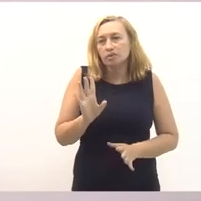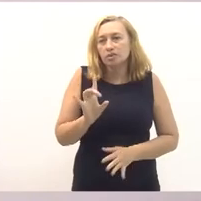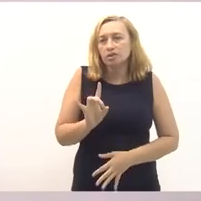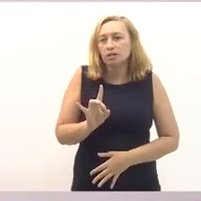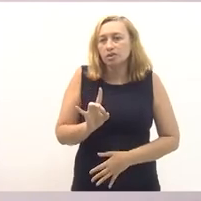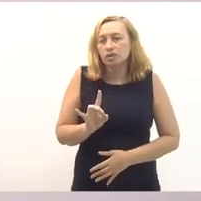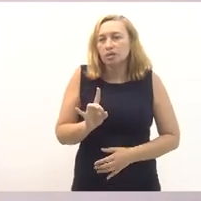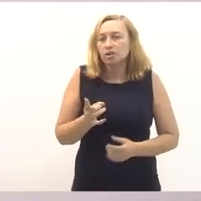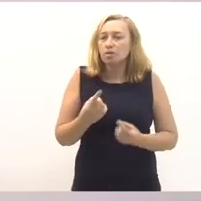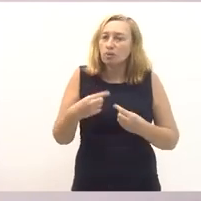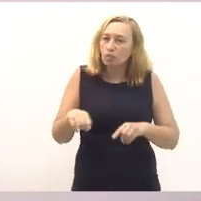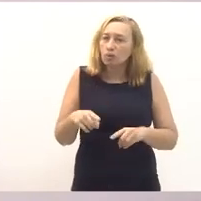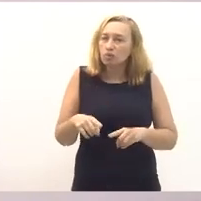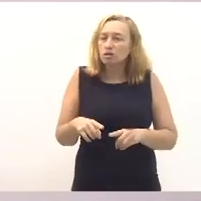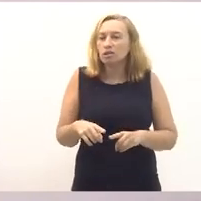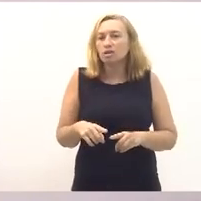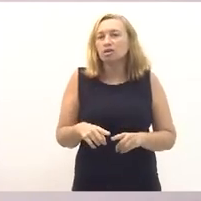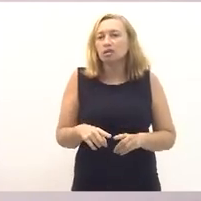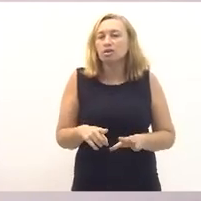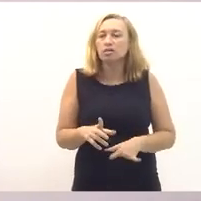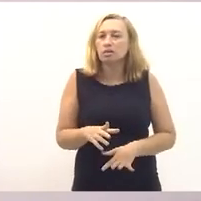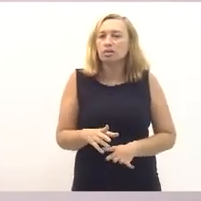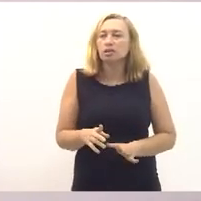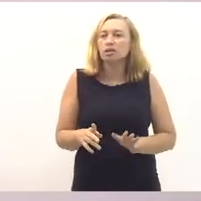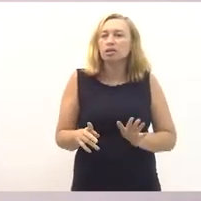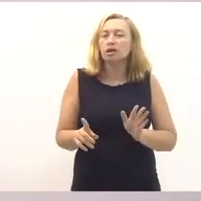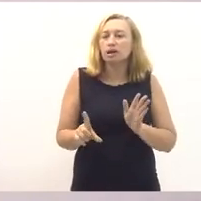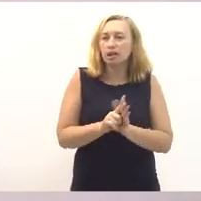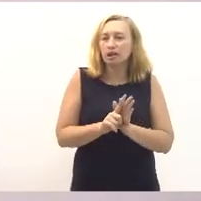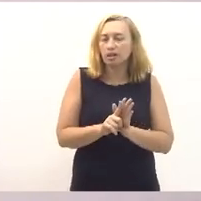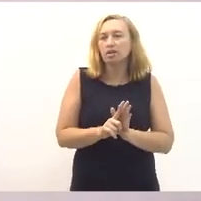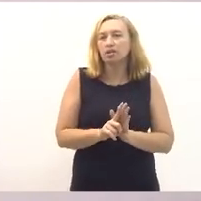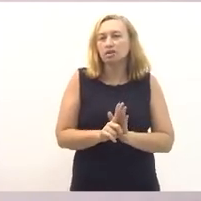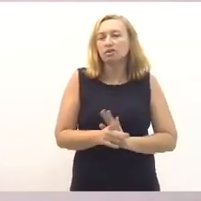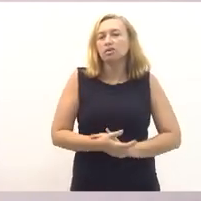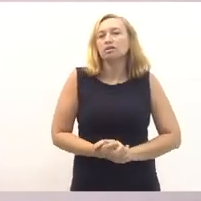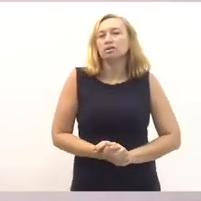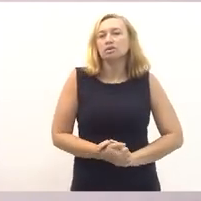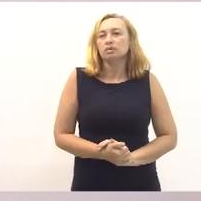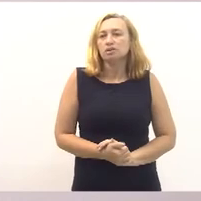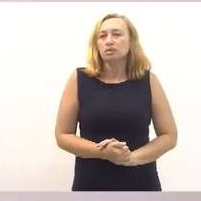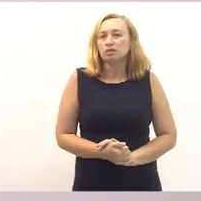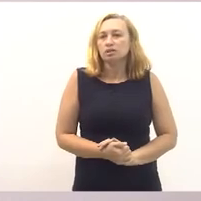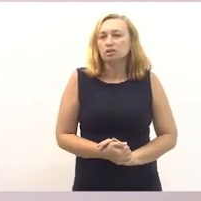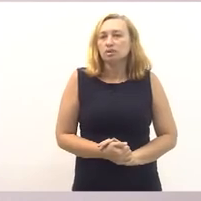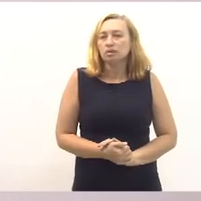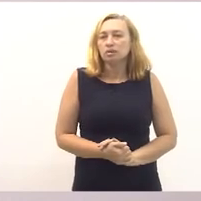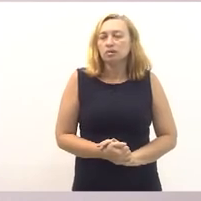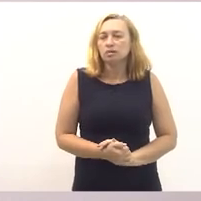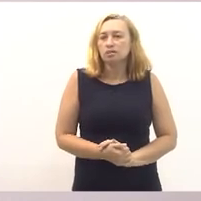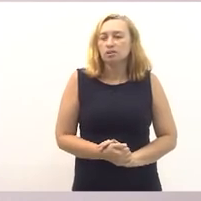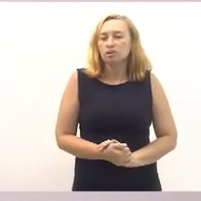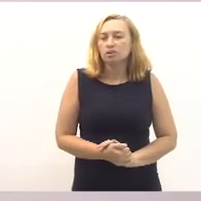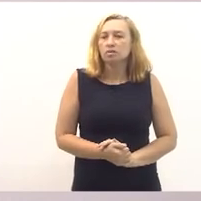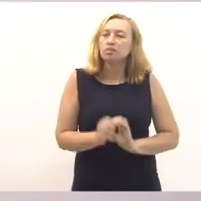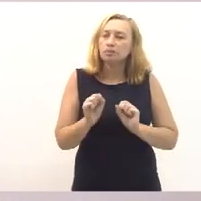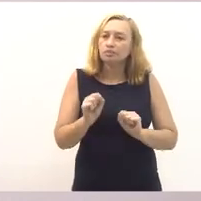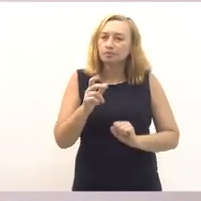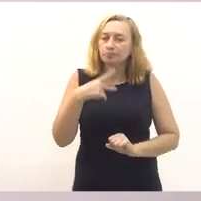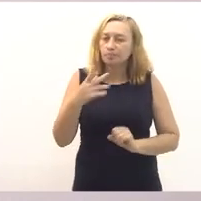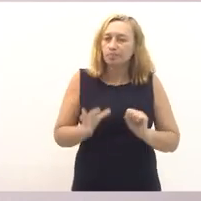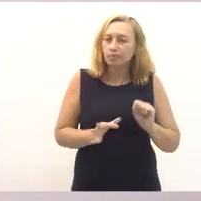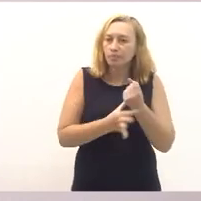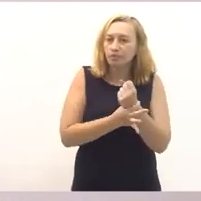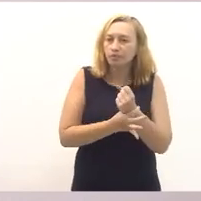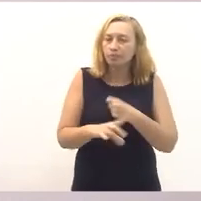feito desobediência civil ela é pacífica ela é declarada mas ela é uma desobediência civil é a gente posso dizer com